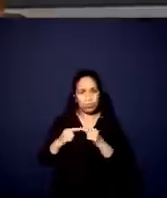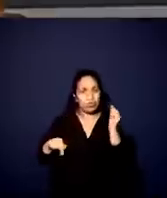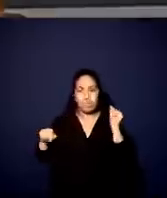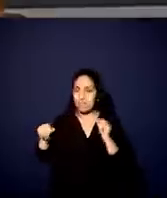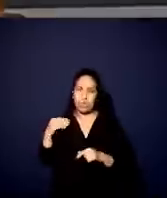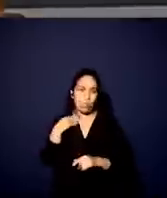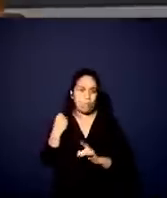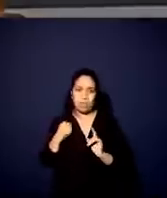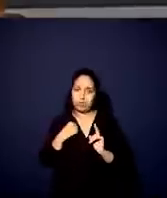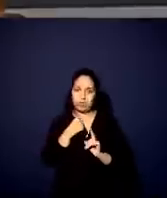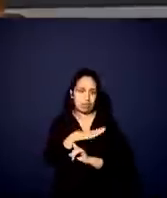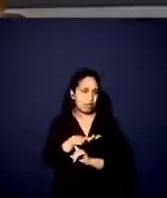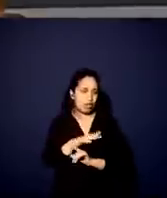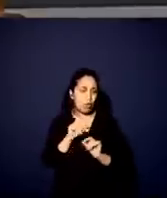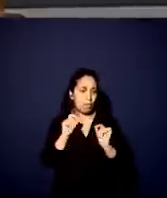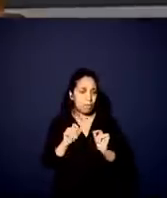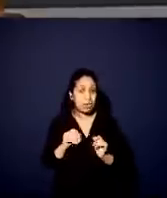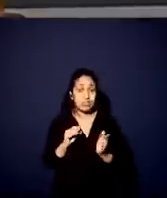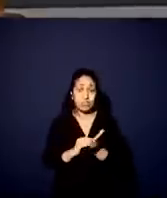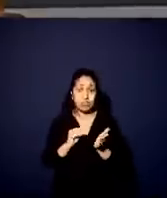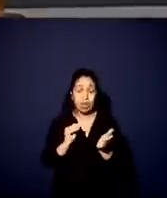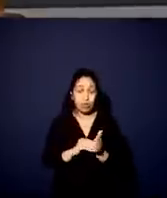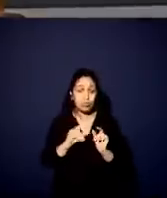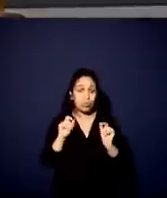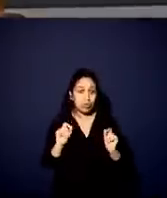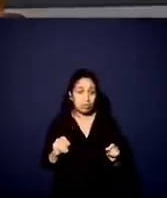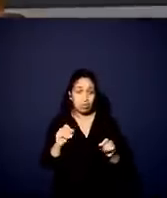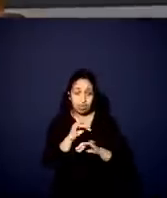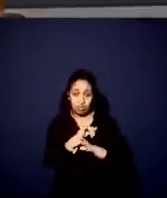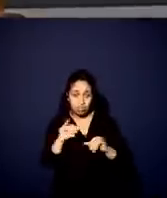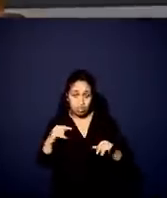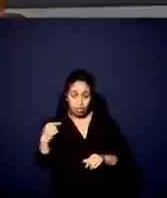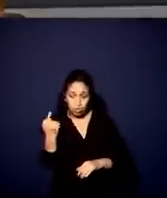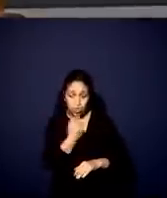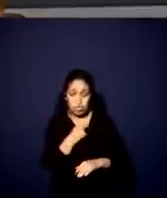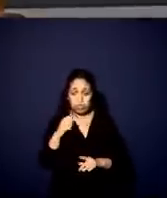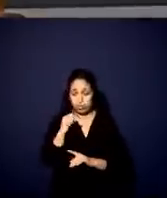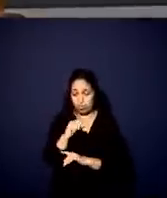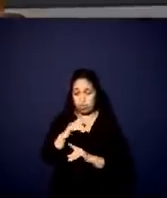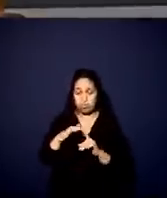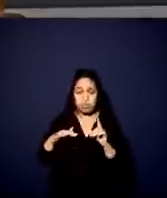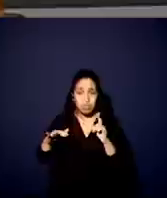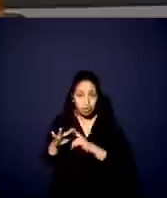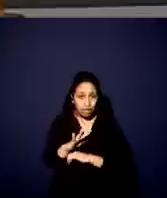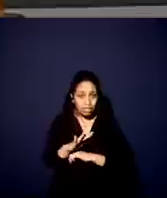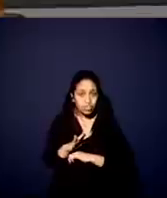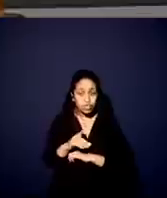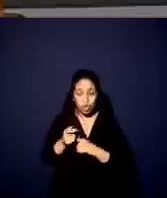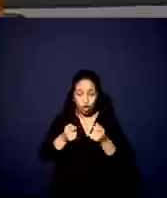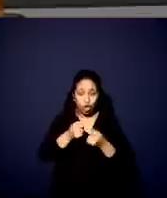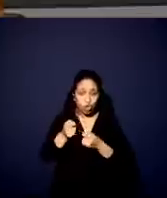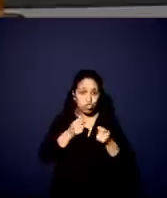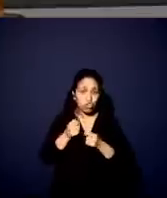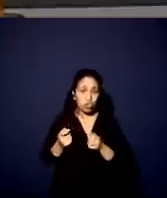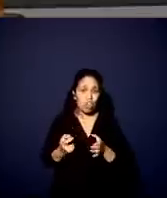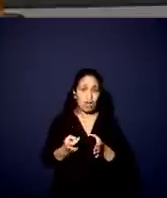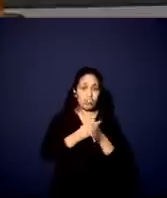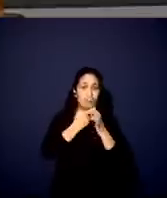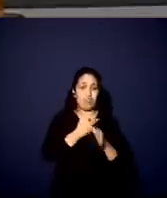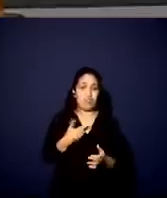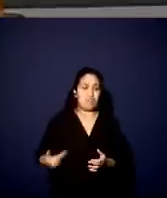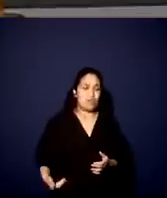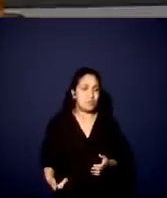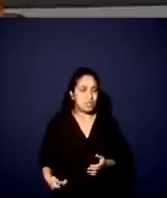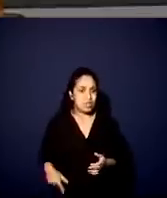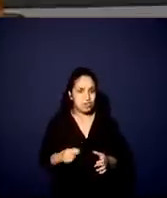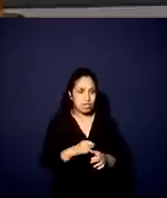tem a ver com a falta de sinalização Clara de como nós como sociedade conseguimos controlar a dívida pública porque a dívida vai para uma